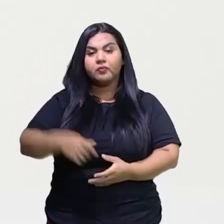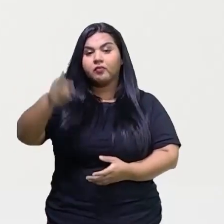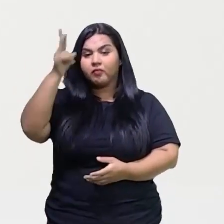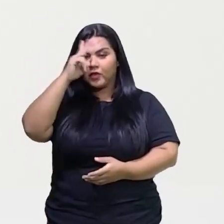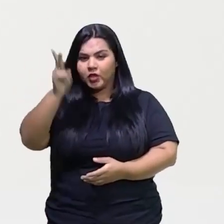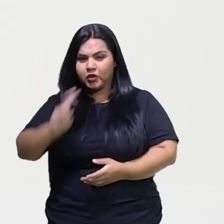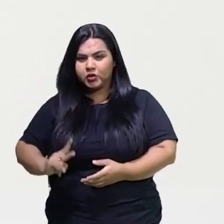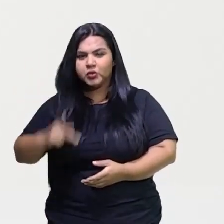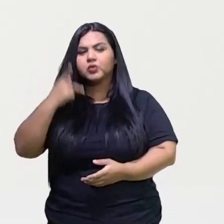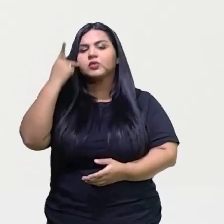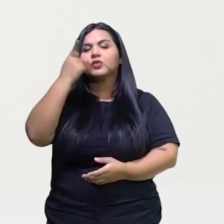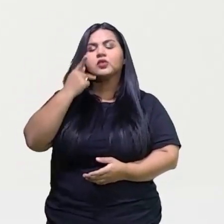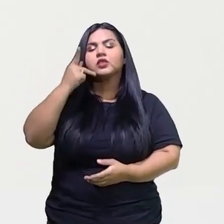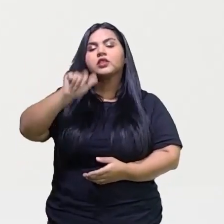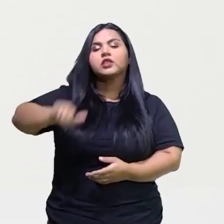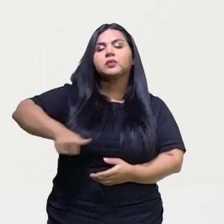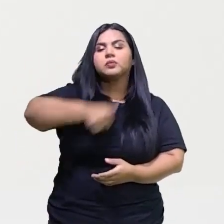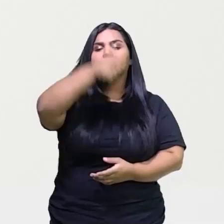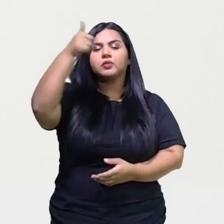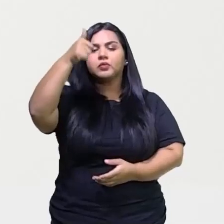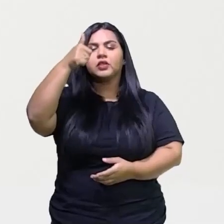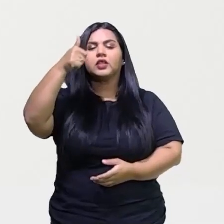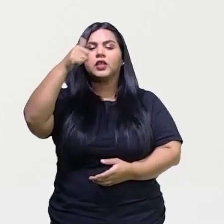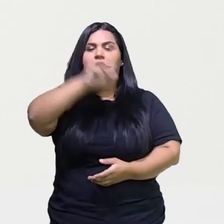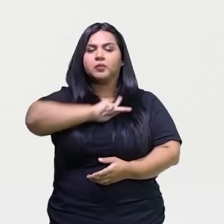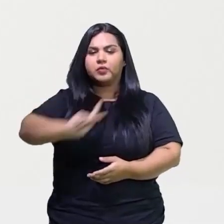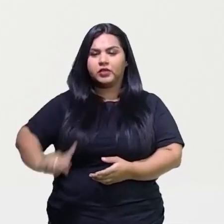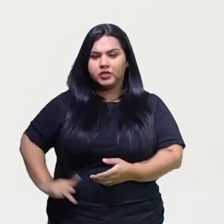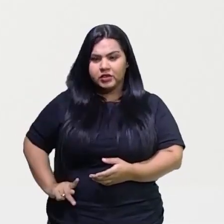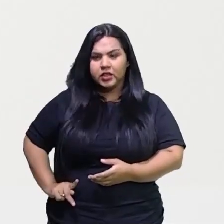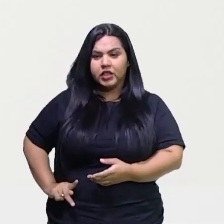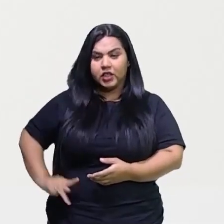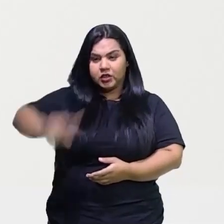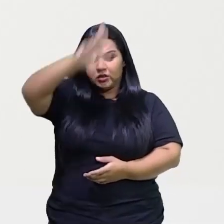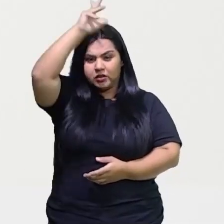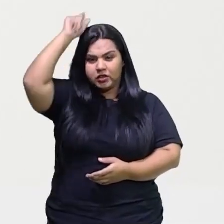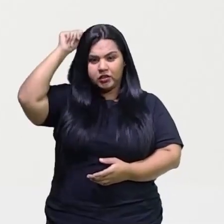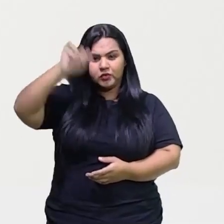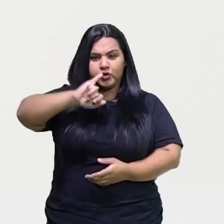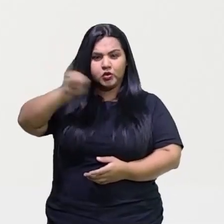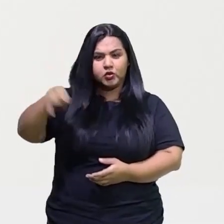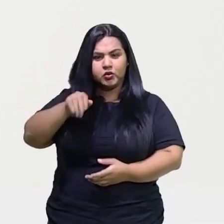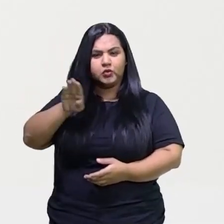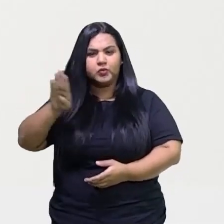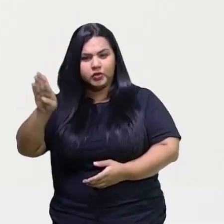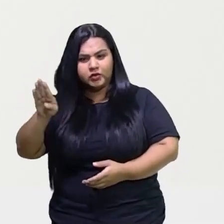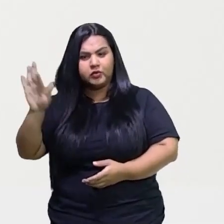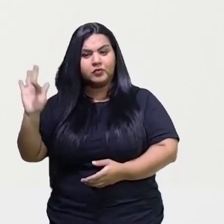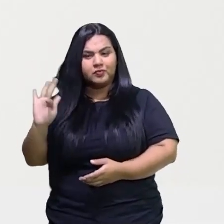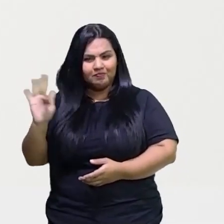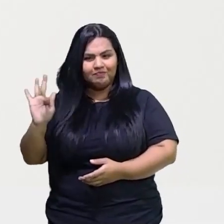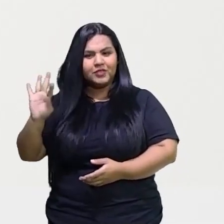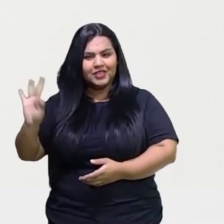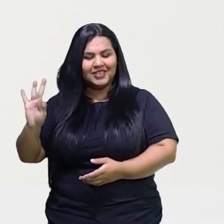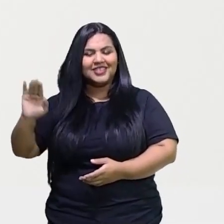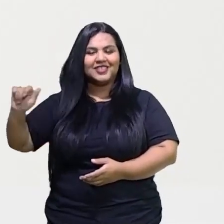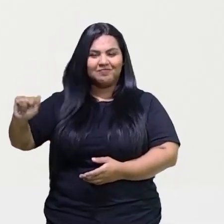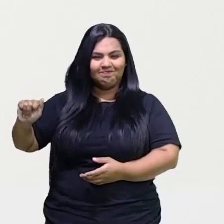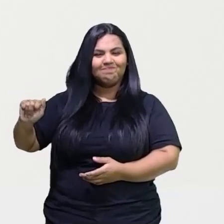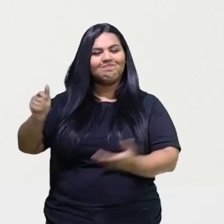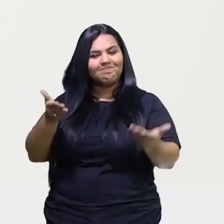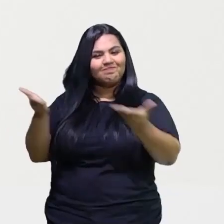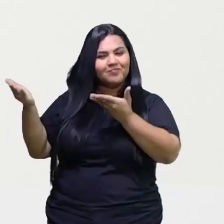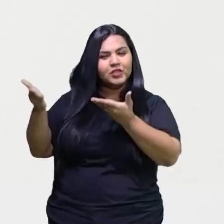História política. O primeiro presidente da província do Amazonas foi João Batista de Figueiredo Tenreiro Aranha, em